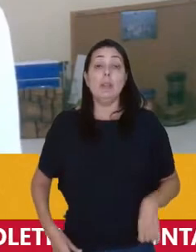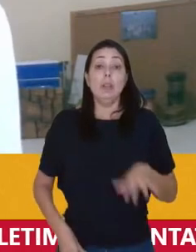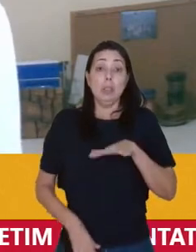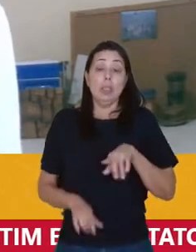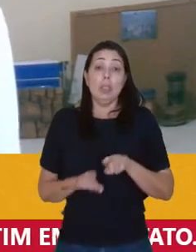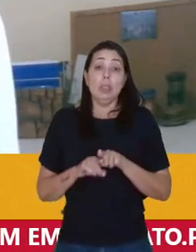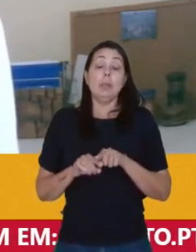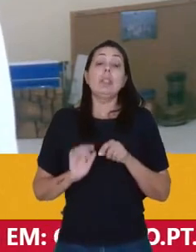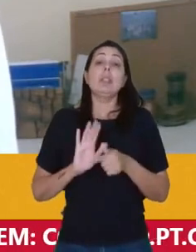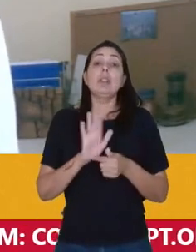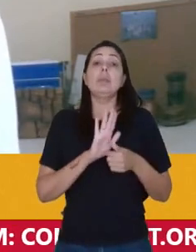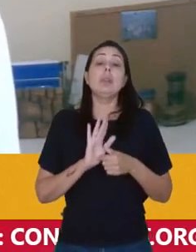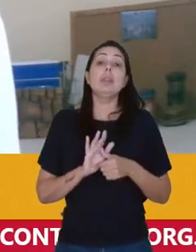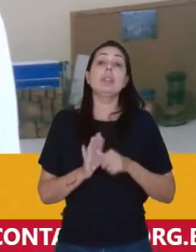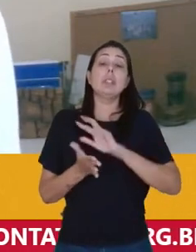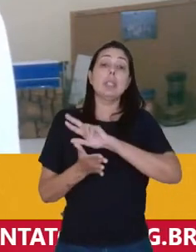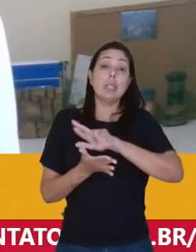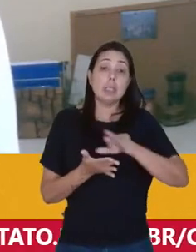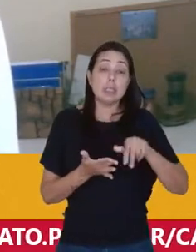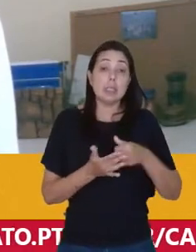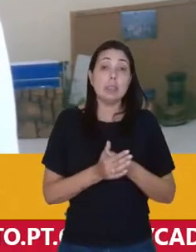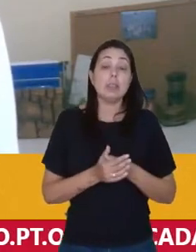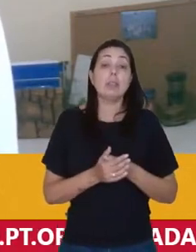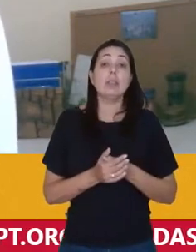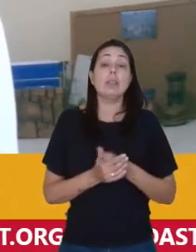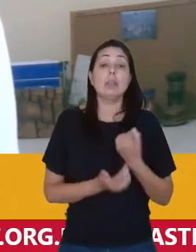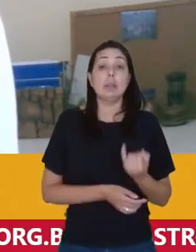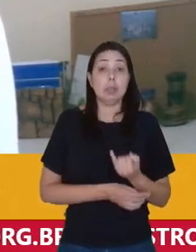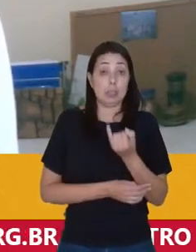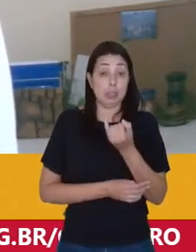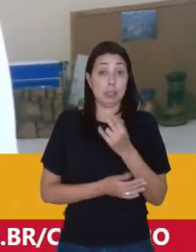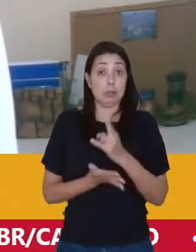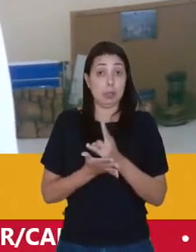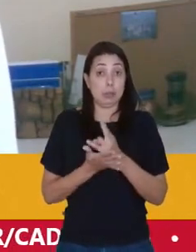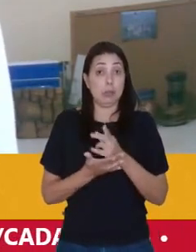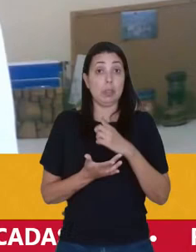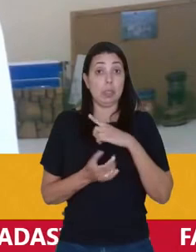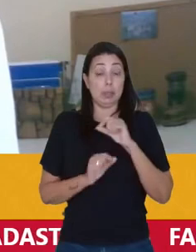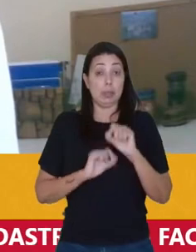está trazendo a perspectiva da dimensão racial como uma dimensão fundamental. Afinal, a gente tem um